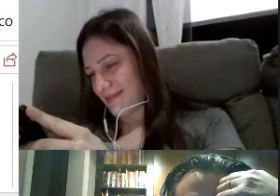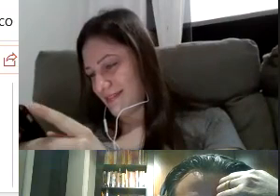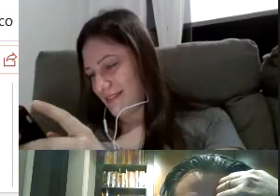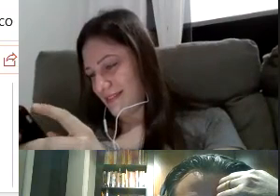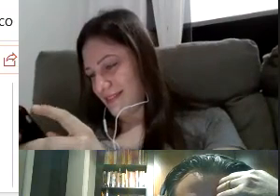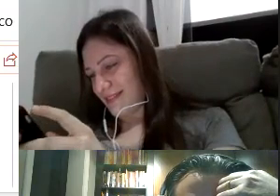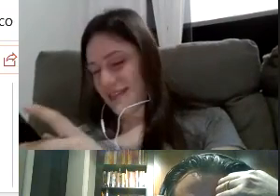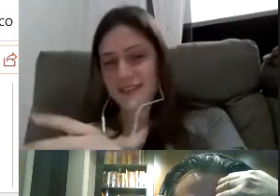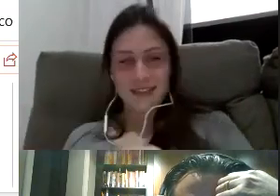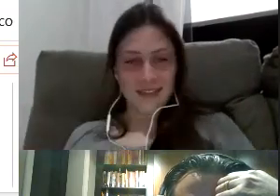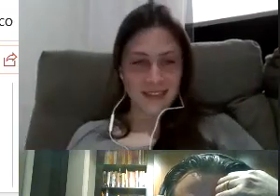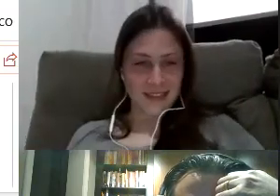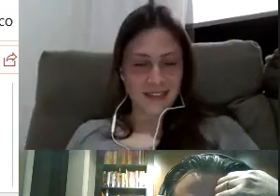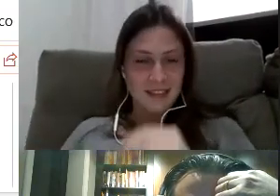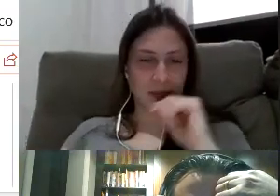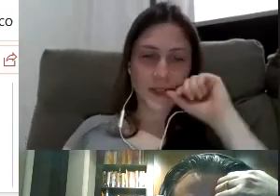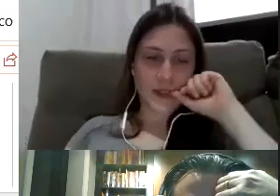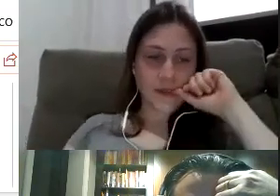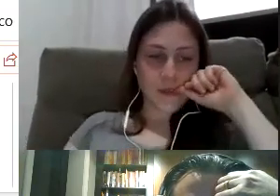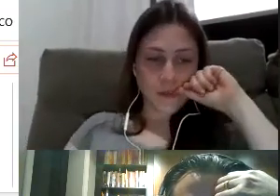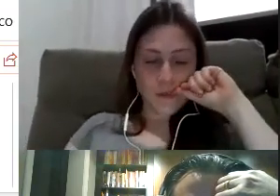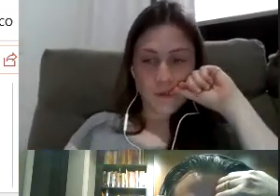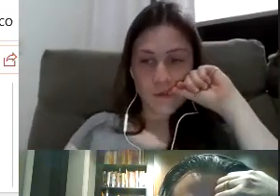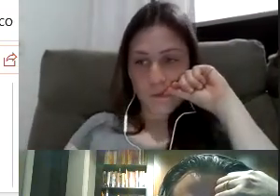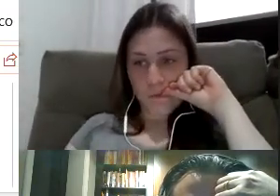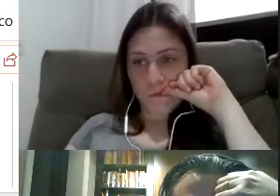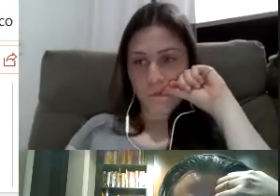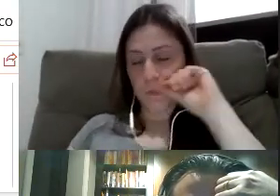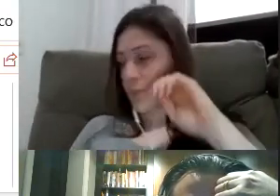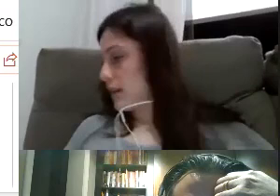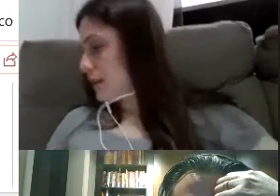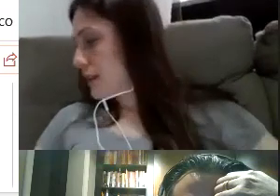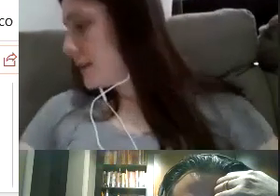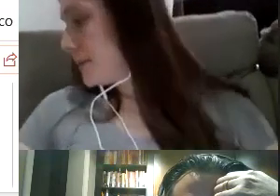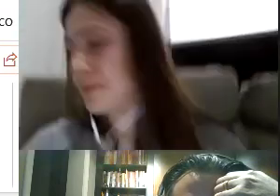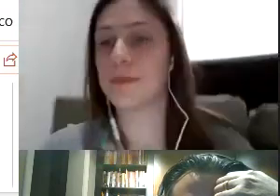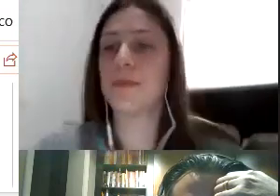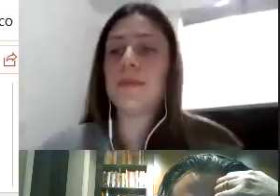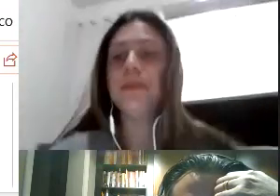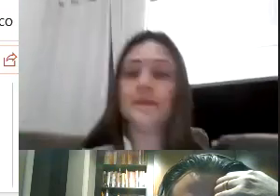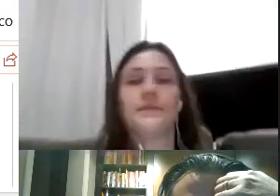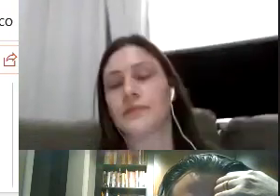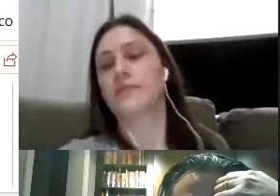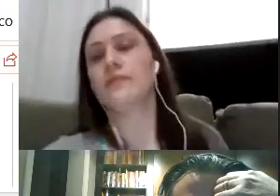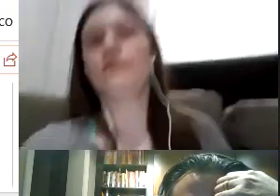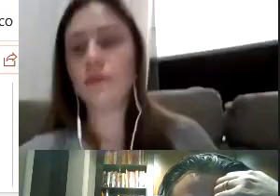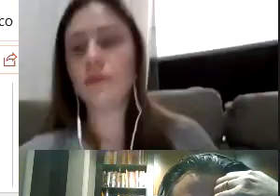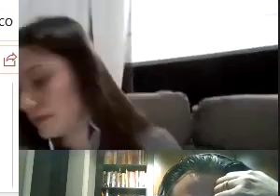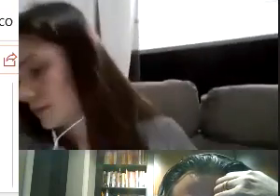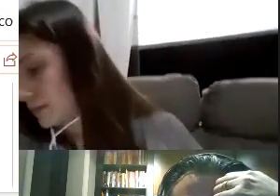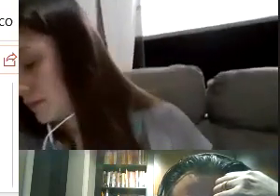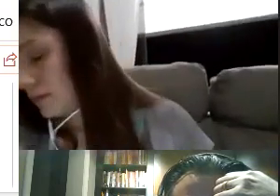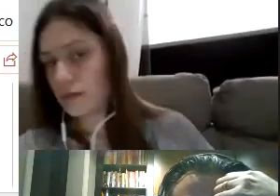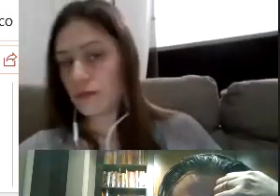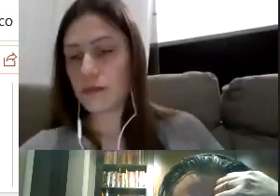segunda. Depois nós vamos ver melhor essa parte. Então, o início todo, a base é o que a gente verá